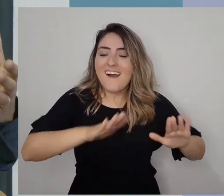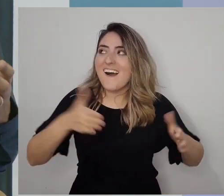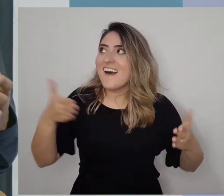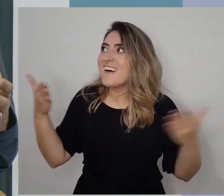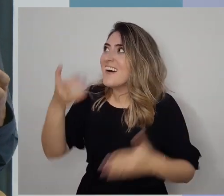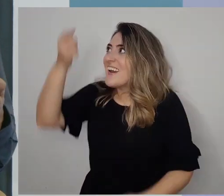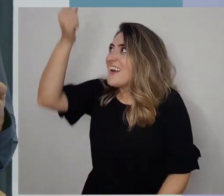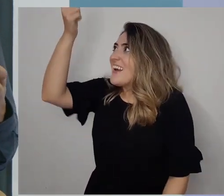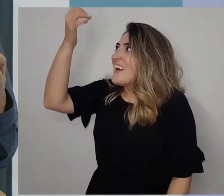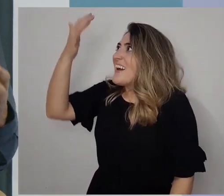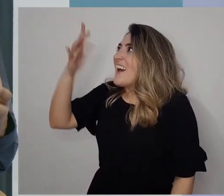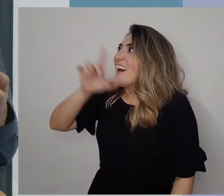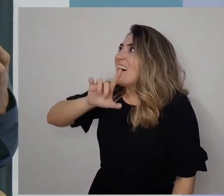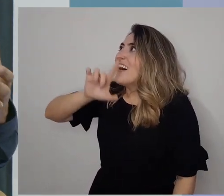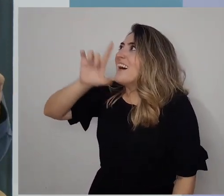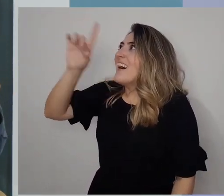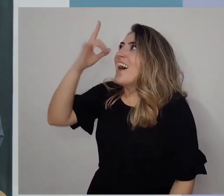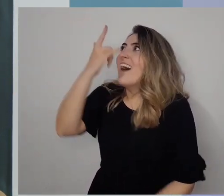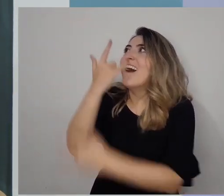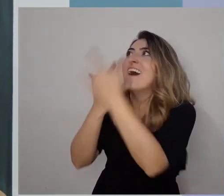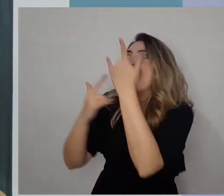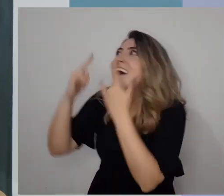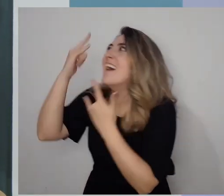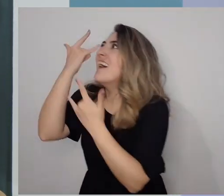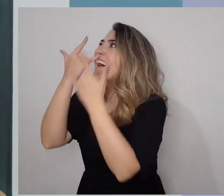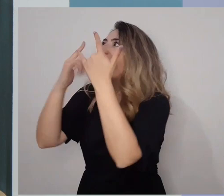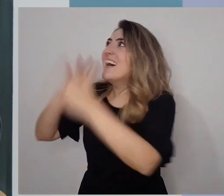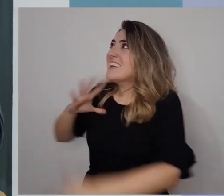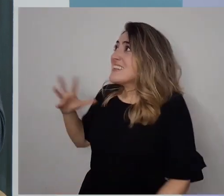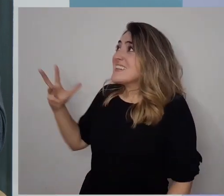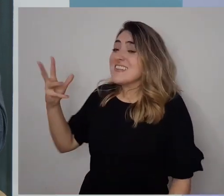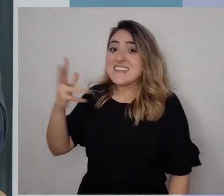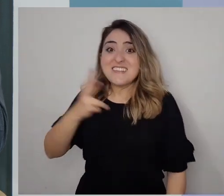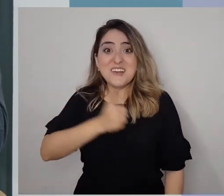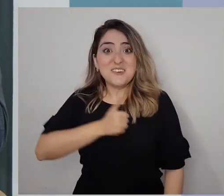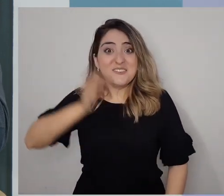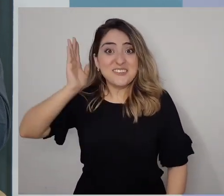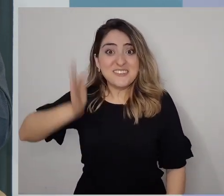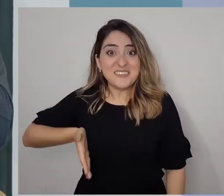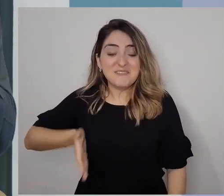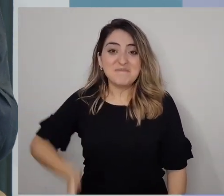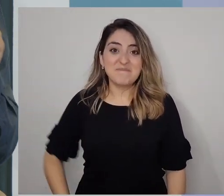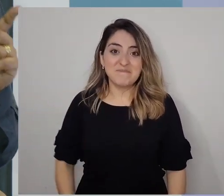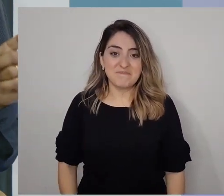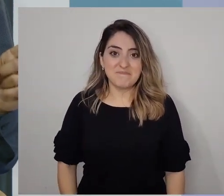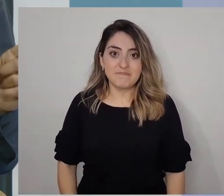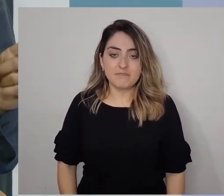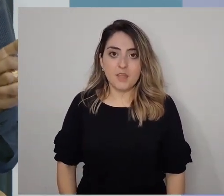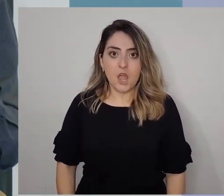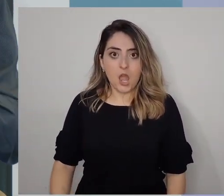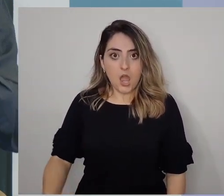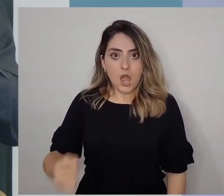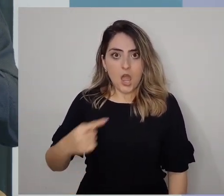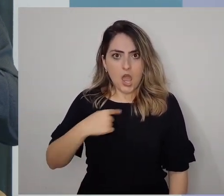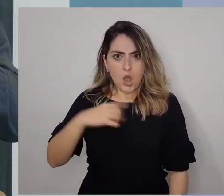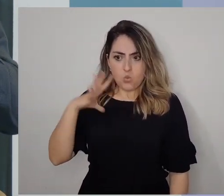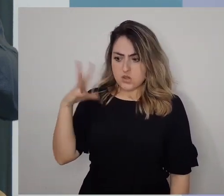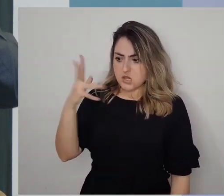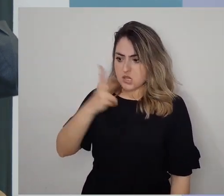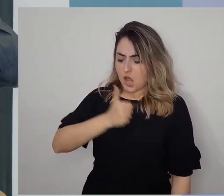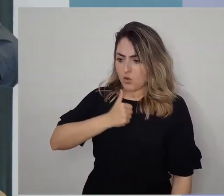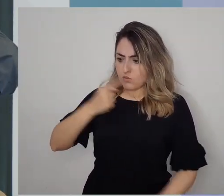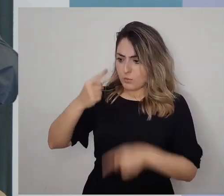Deus em Cristo Jesus que nos redimiu. Mas preste atenção, não foi de obras, mas